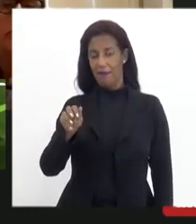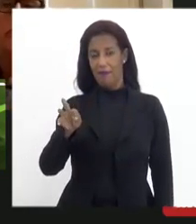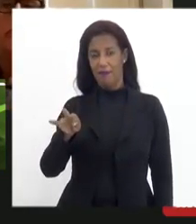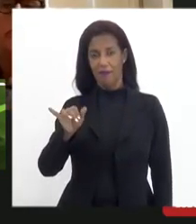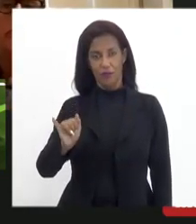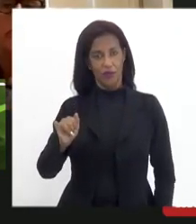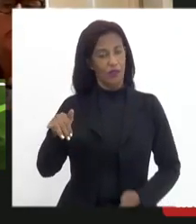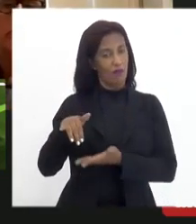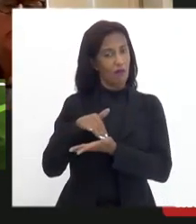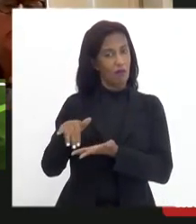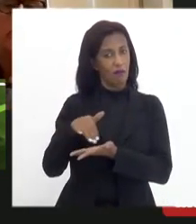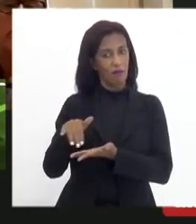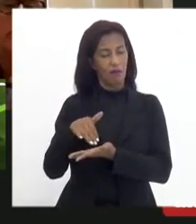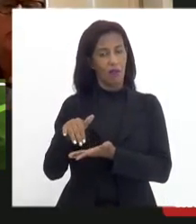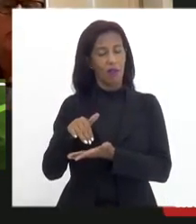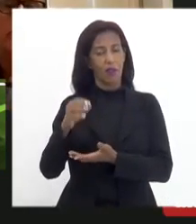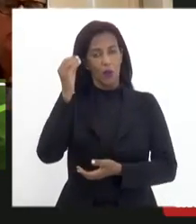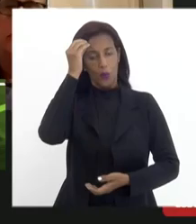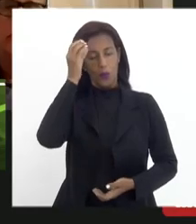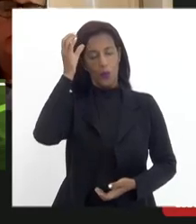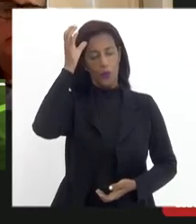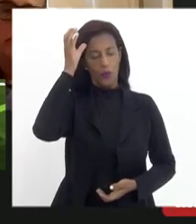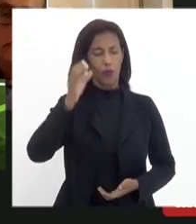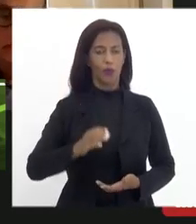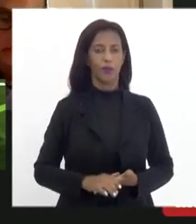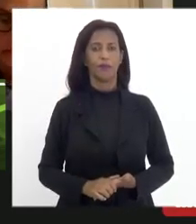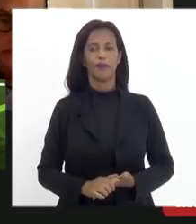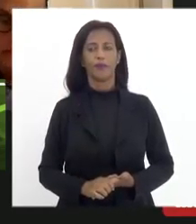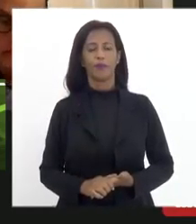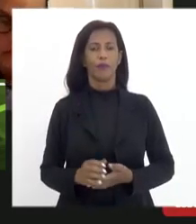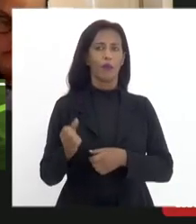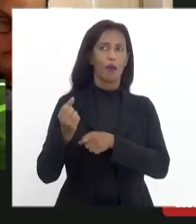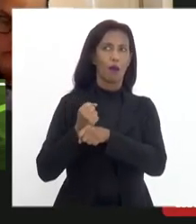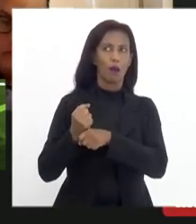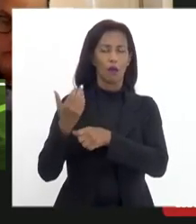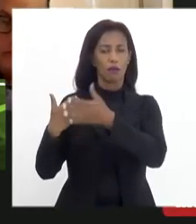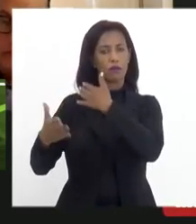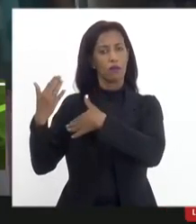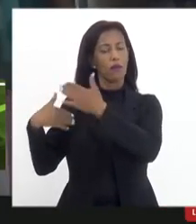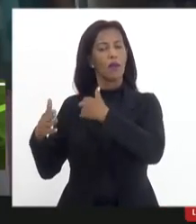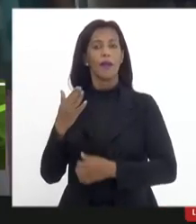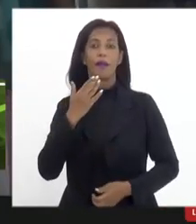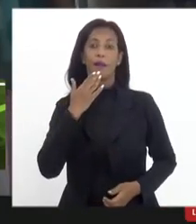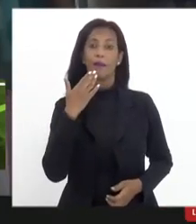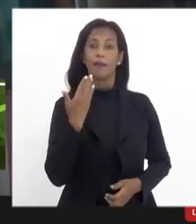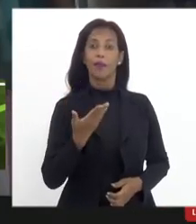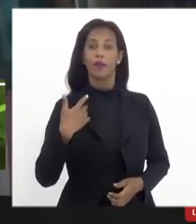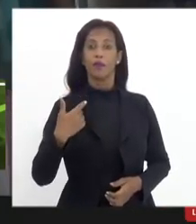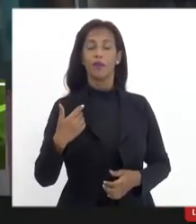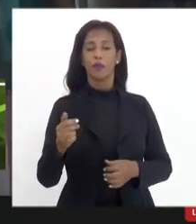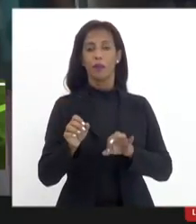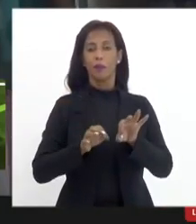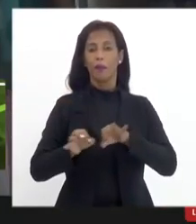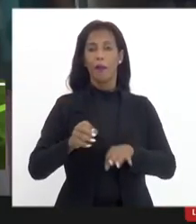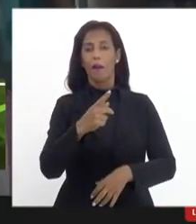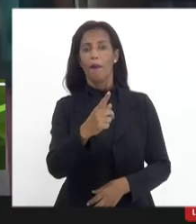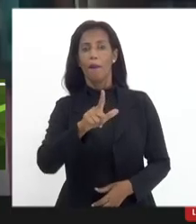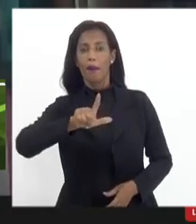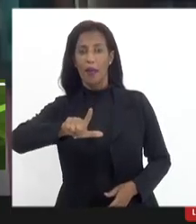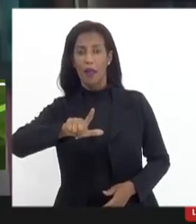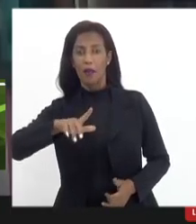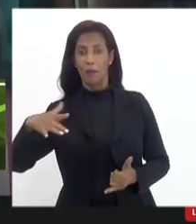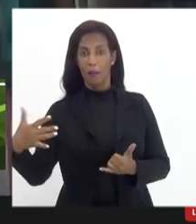A secretária de Cultura, há uns anos atrás, ela pediu para eu fazer um projeto tombando